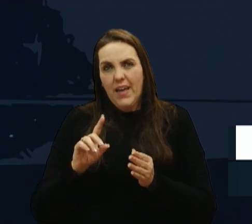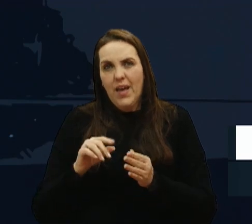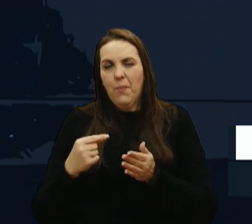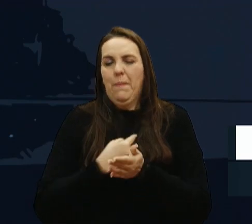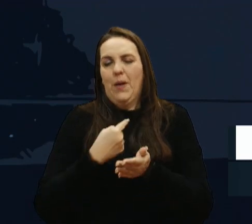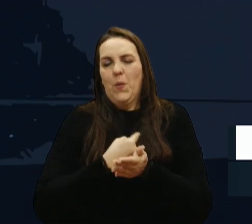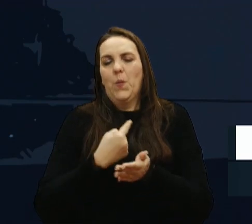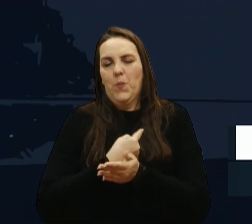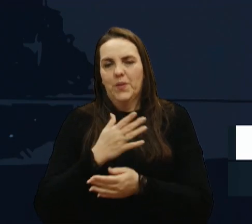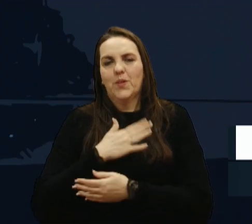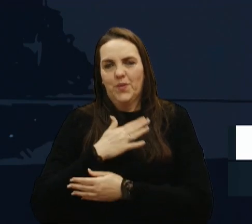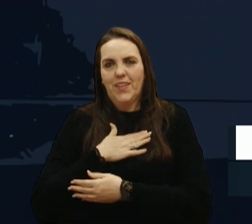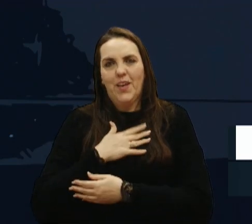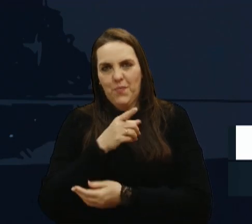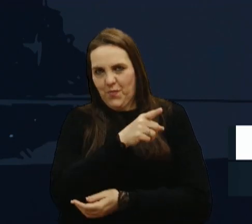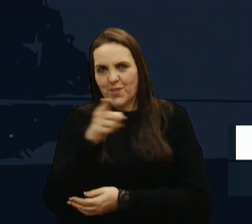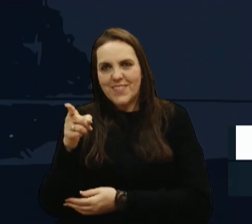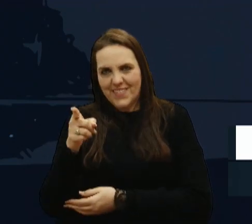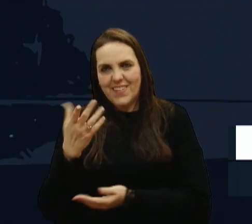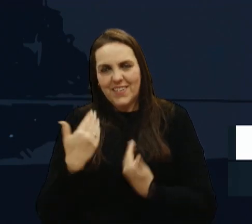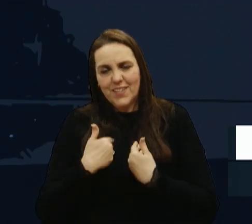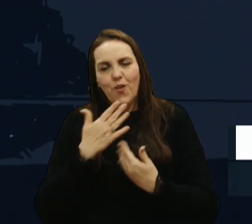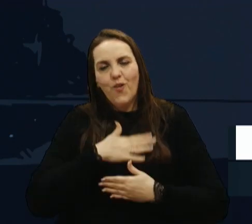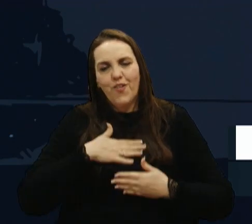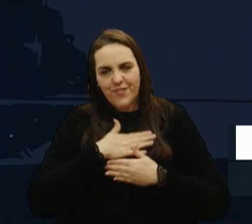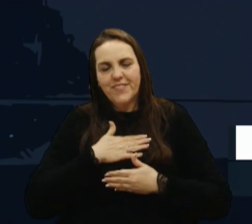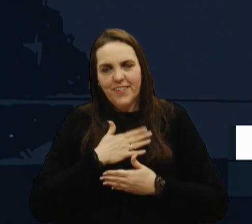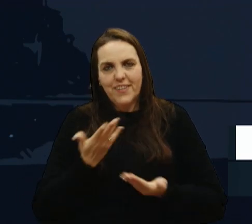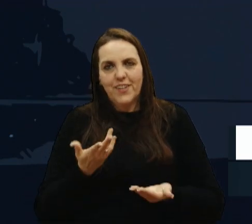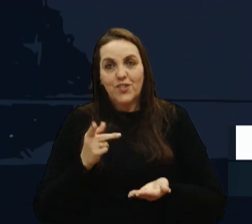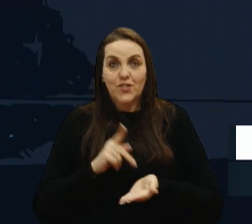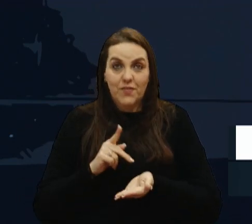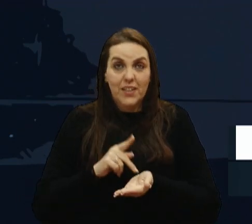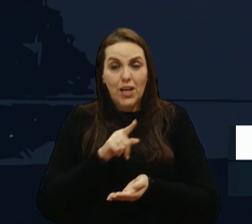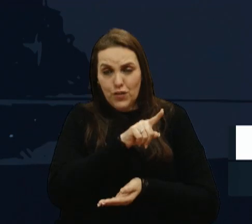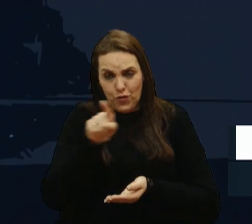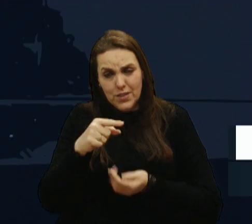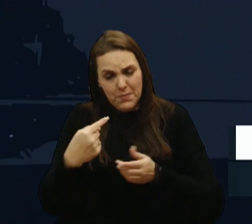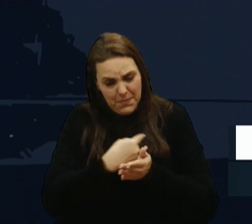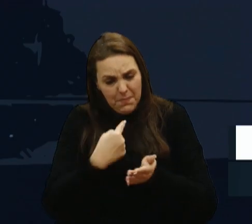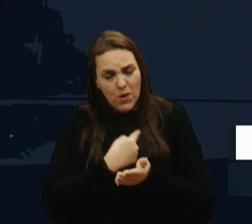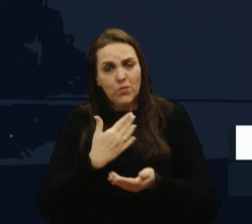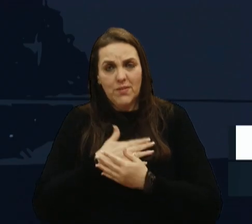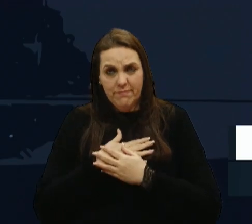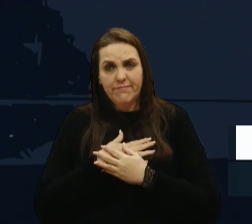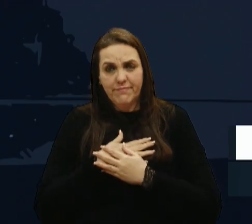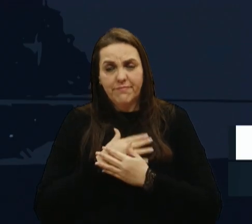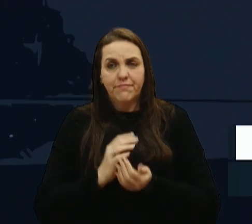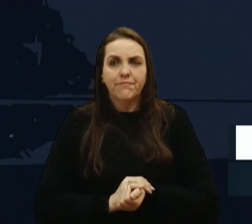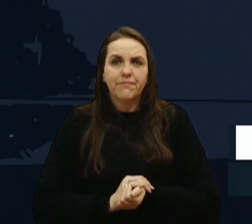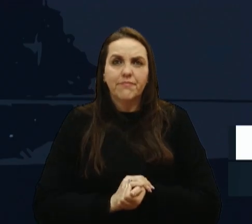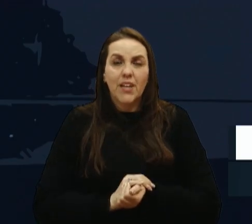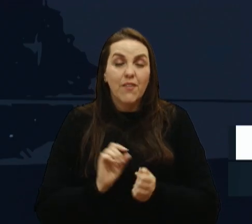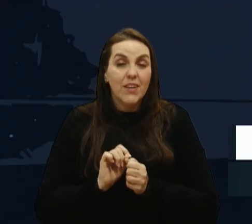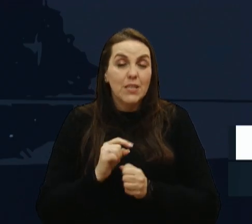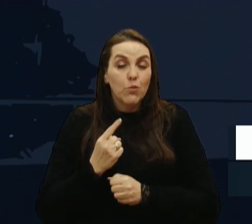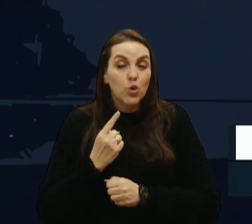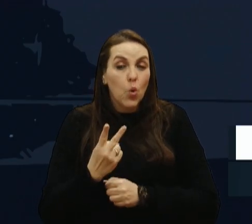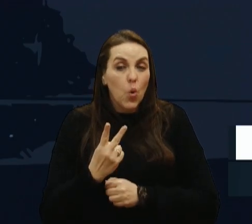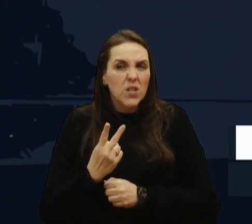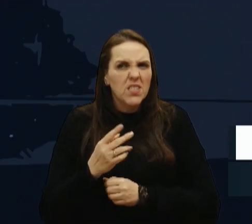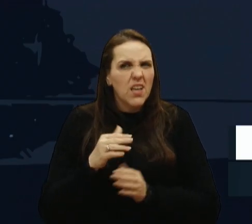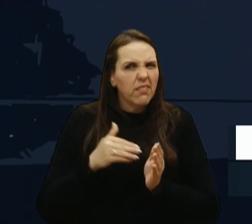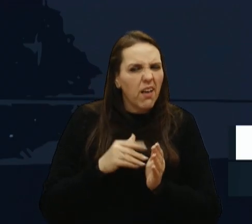ter por parte de vocês, e gostaria muito de ter que vocês questionassem isso, nós fazemos 12 a 15 abordagens